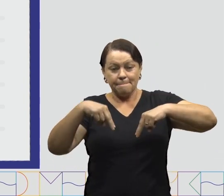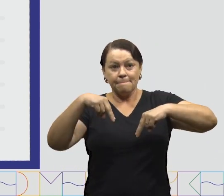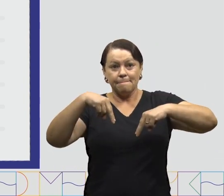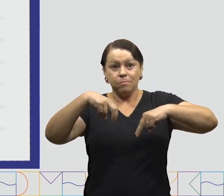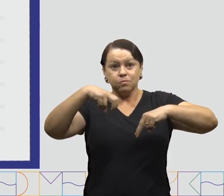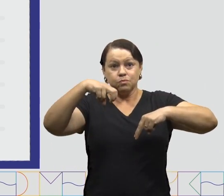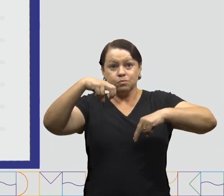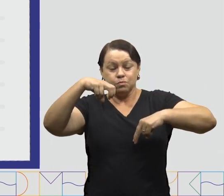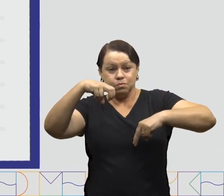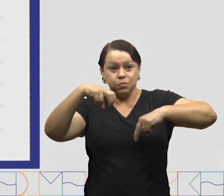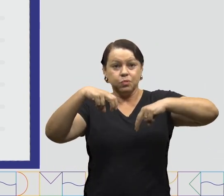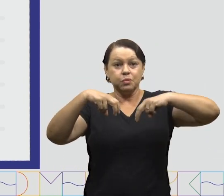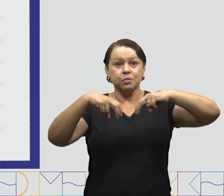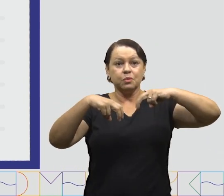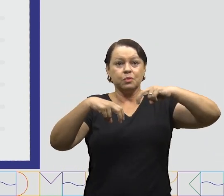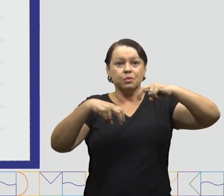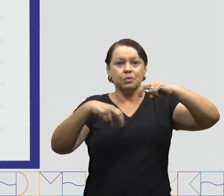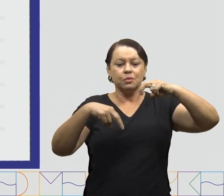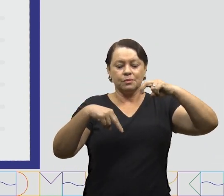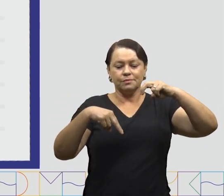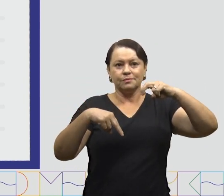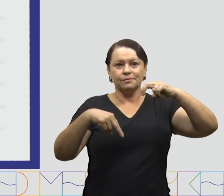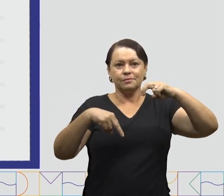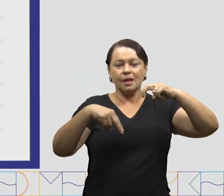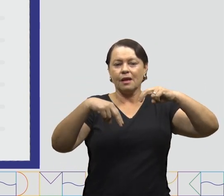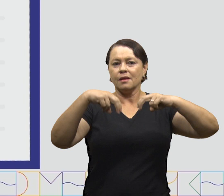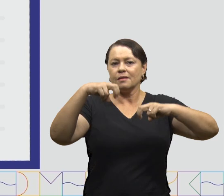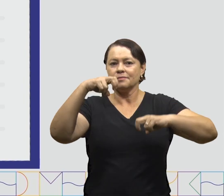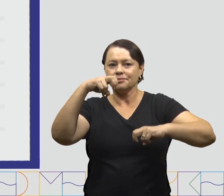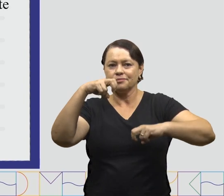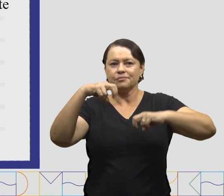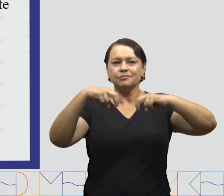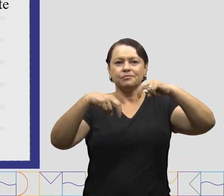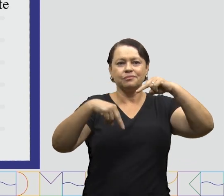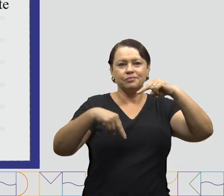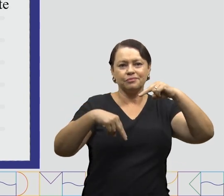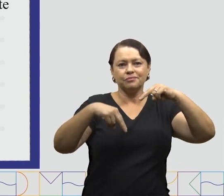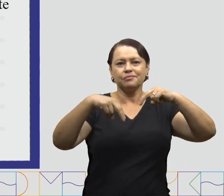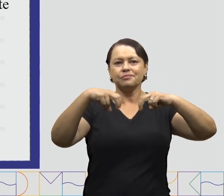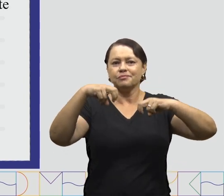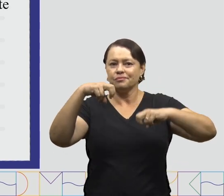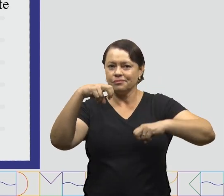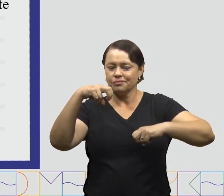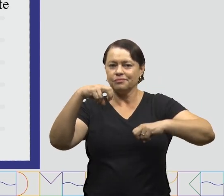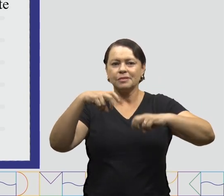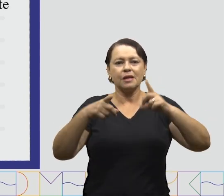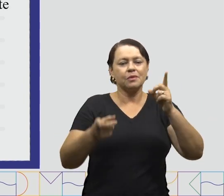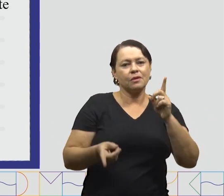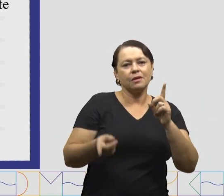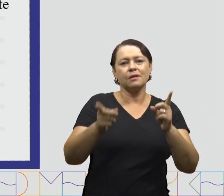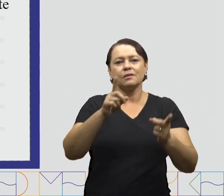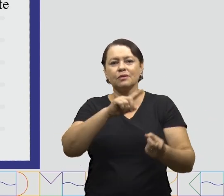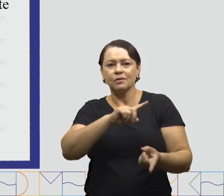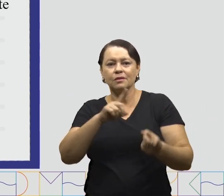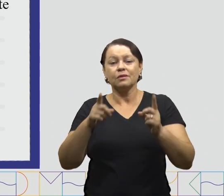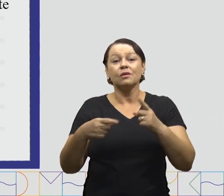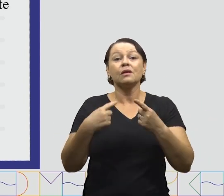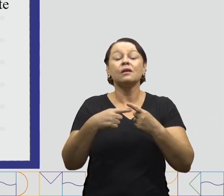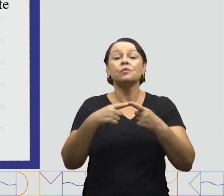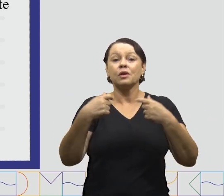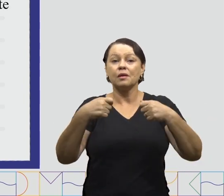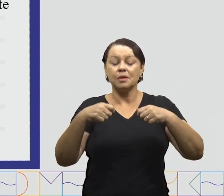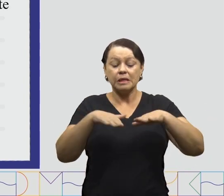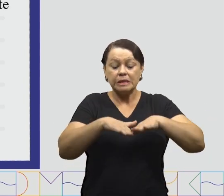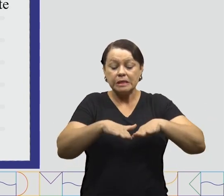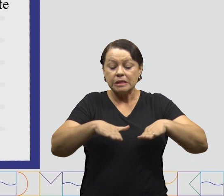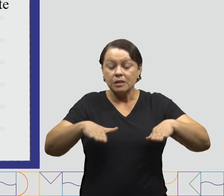pegar impulso e subir, enquanto a criança 2 desce. Quando os pés da criança 2